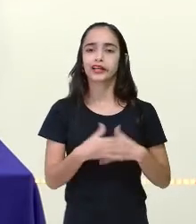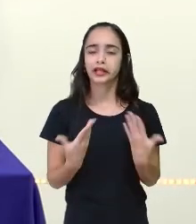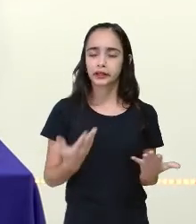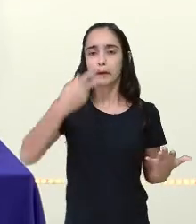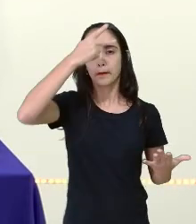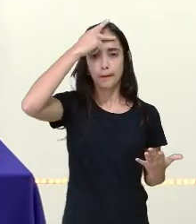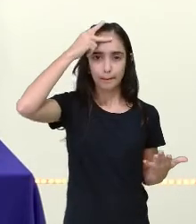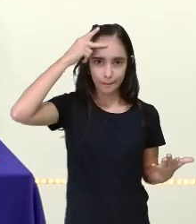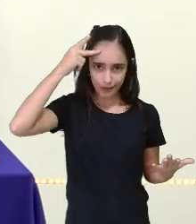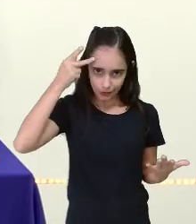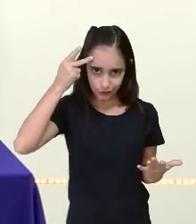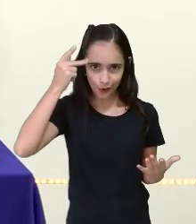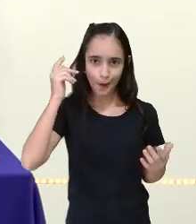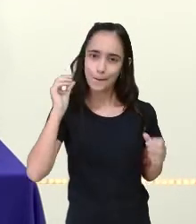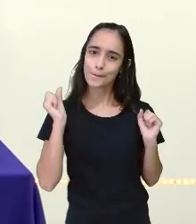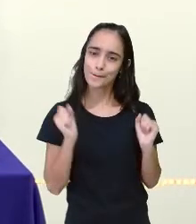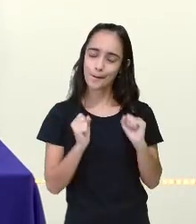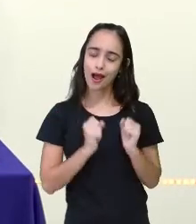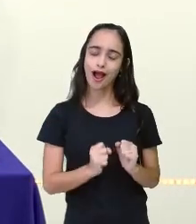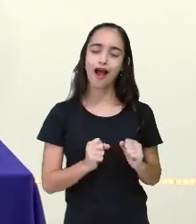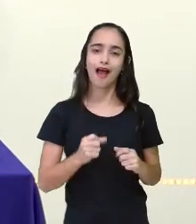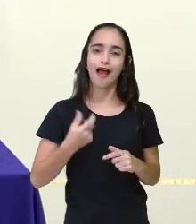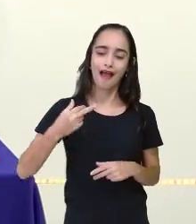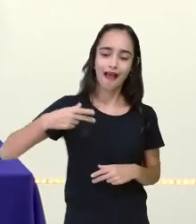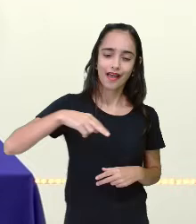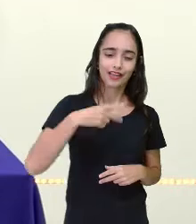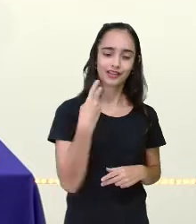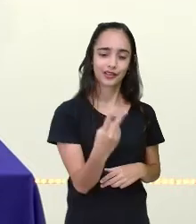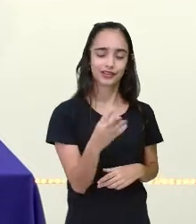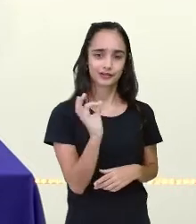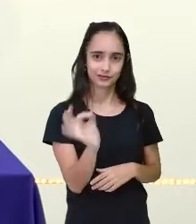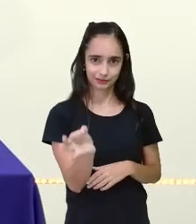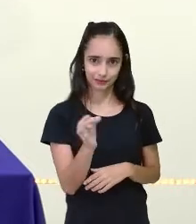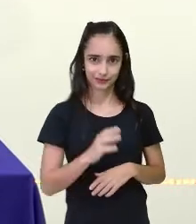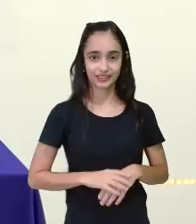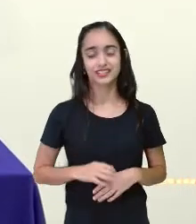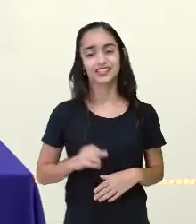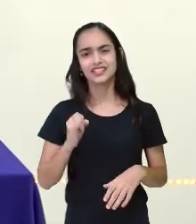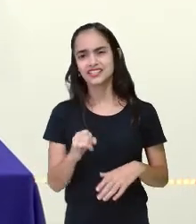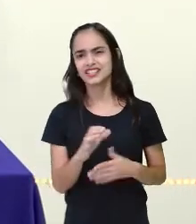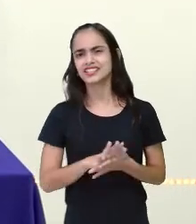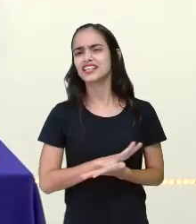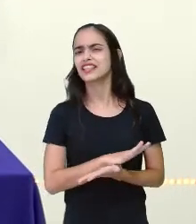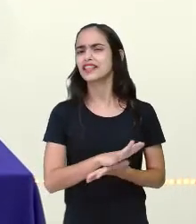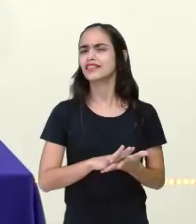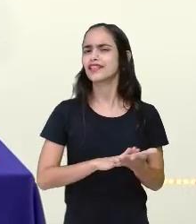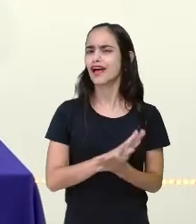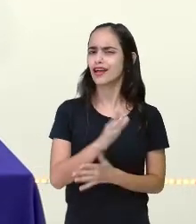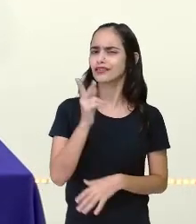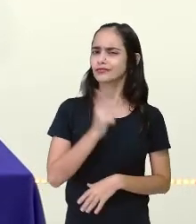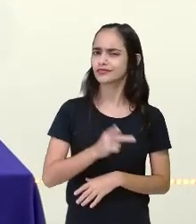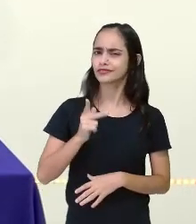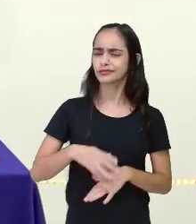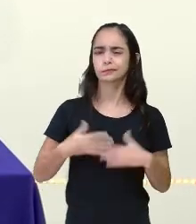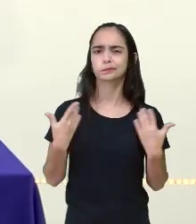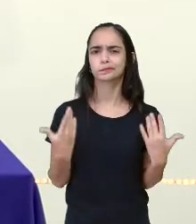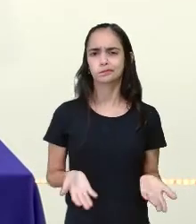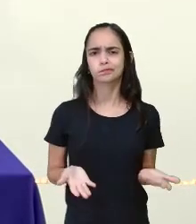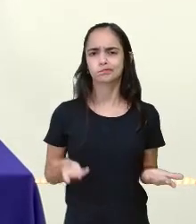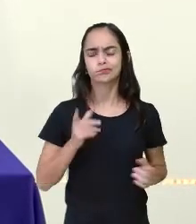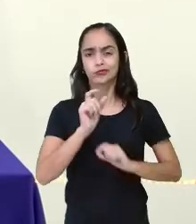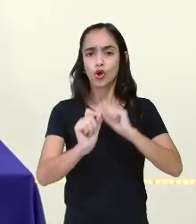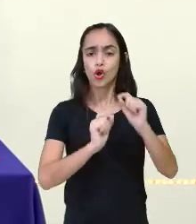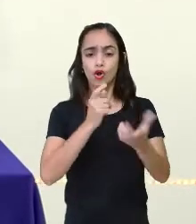pessoa vai andar, ou eu, a professora Esté, vai andar 2 casas na trilha. E se não sobrar nada, professora Verônica? Se não